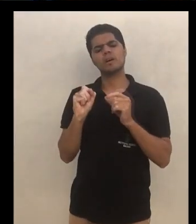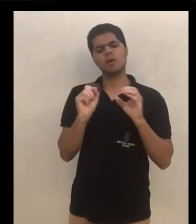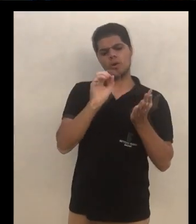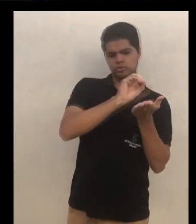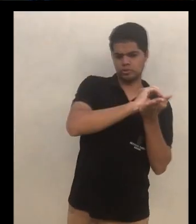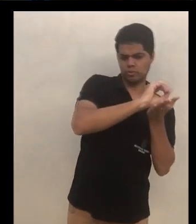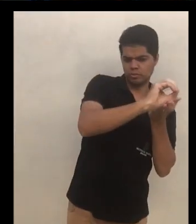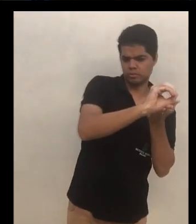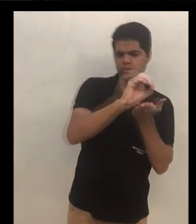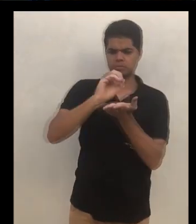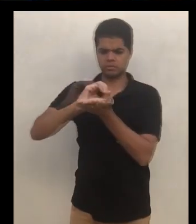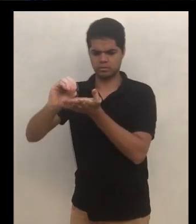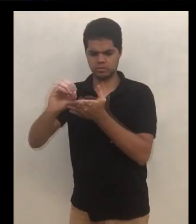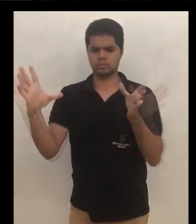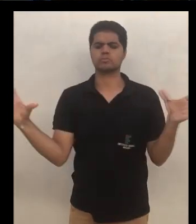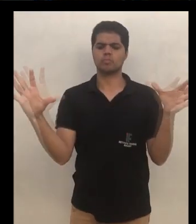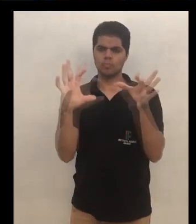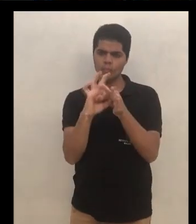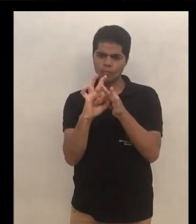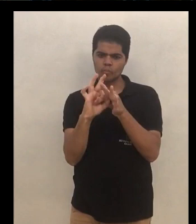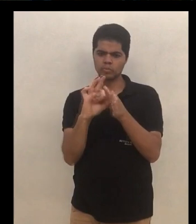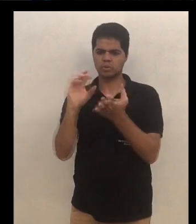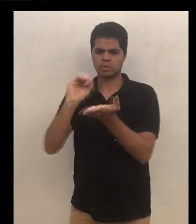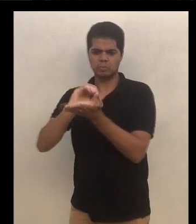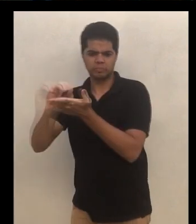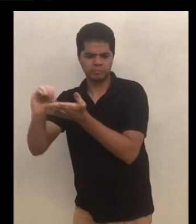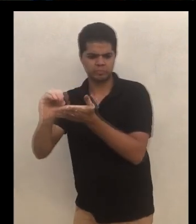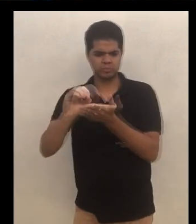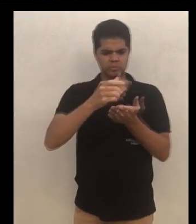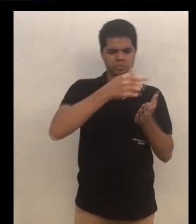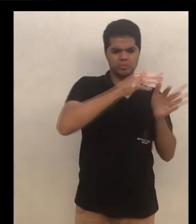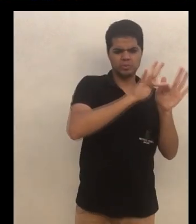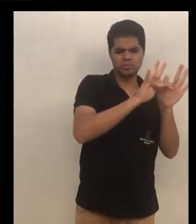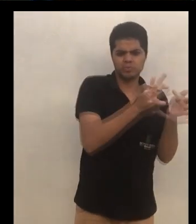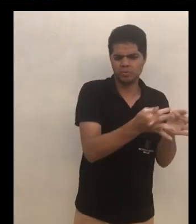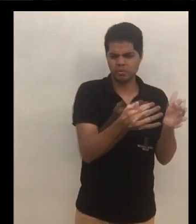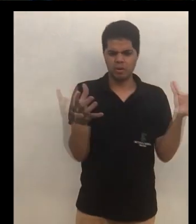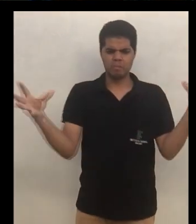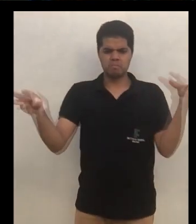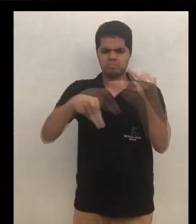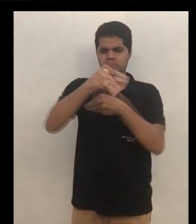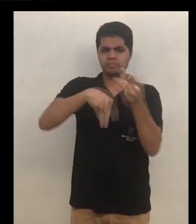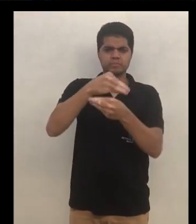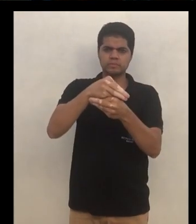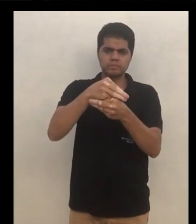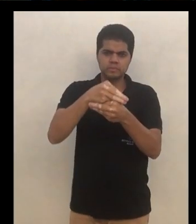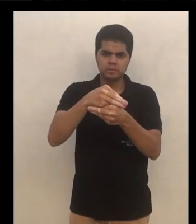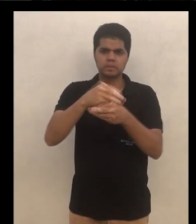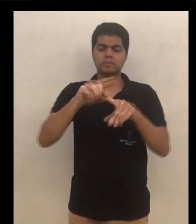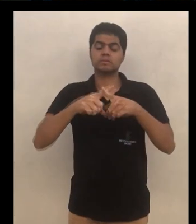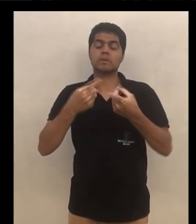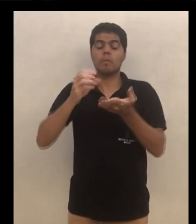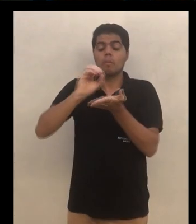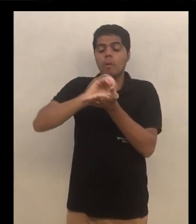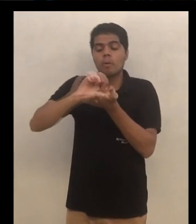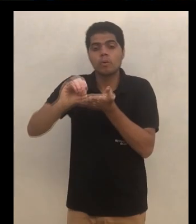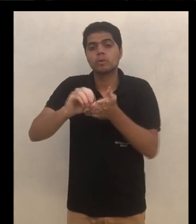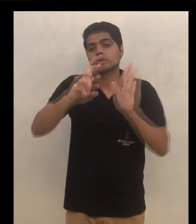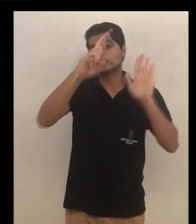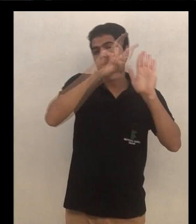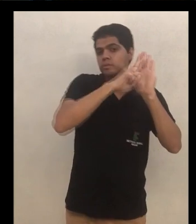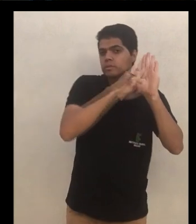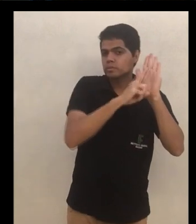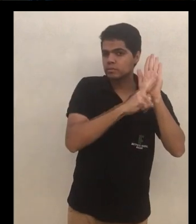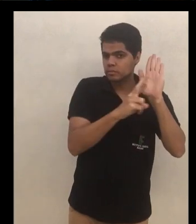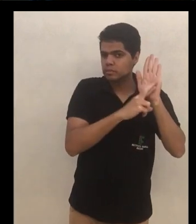tem, no sistema orgânico, não dá para atender a todas as criações orgânicas, né? Mas a instrução